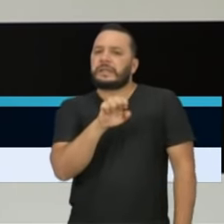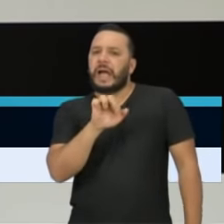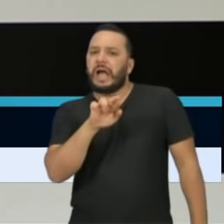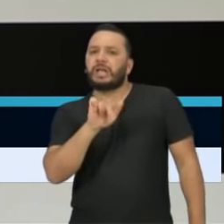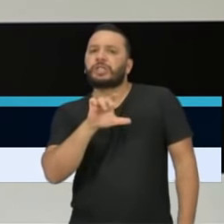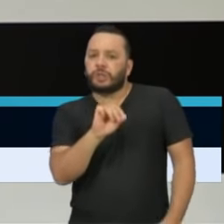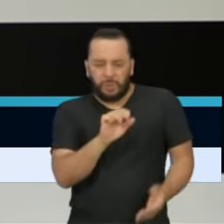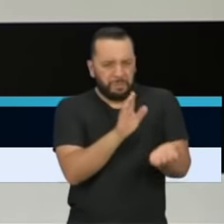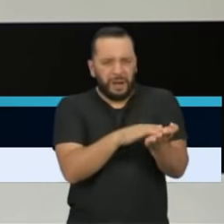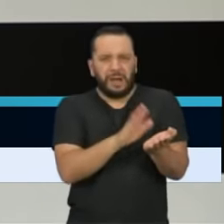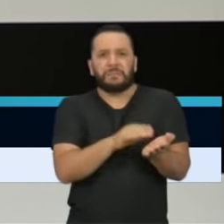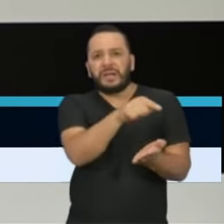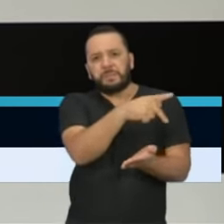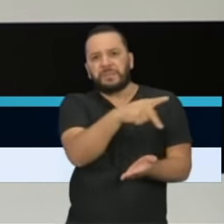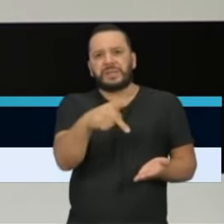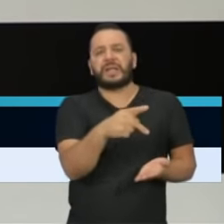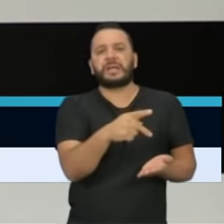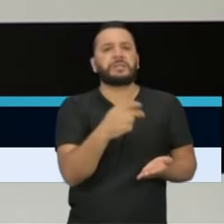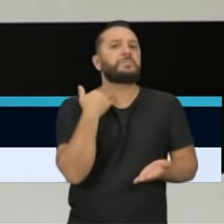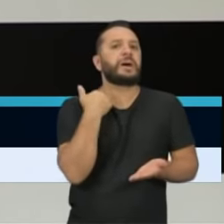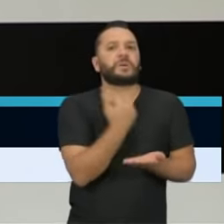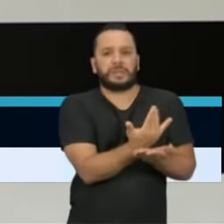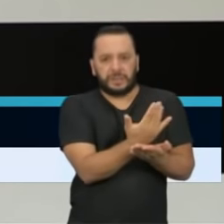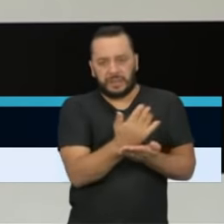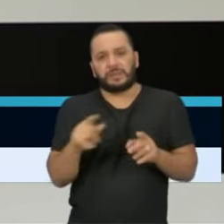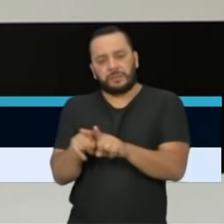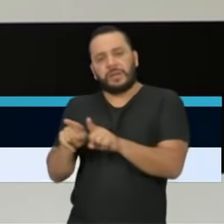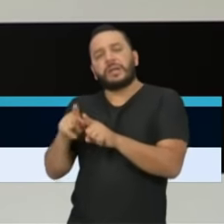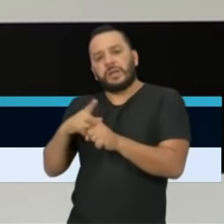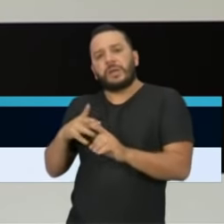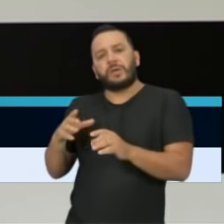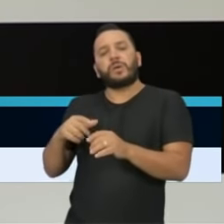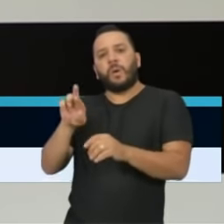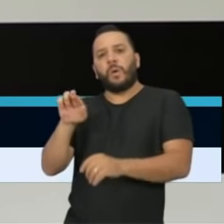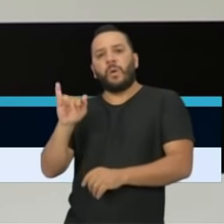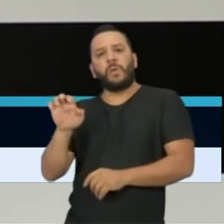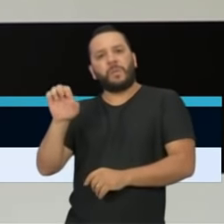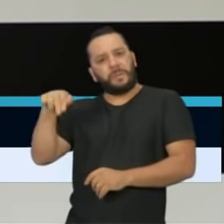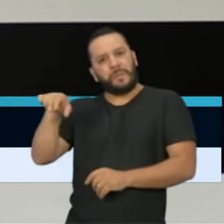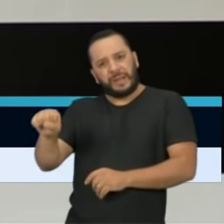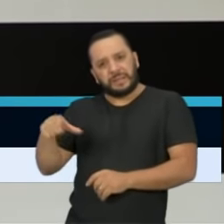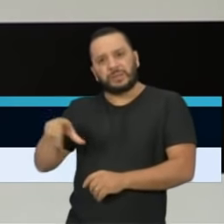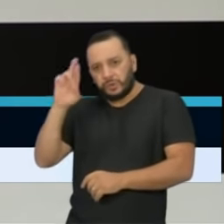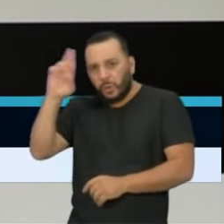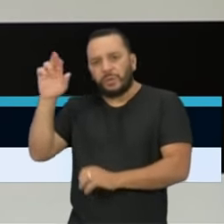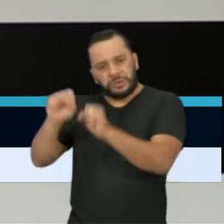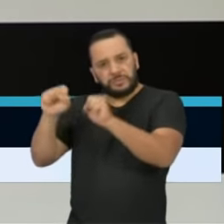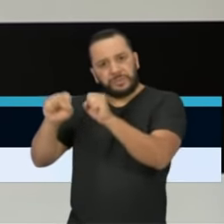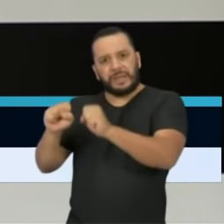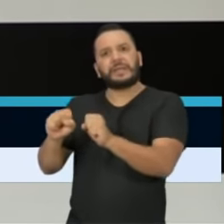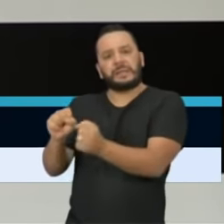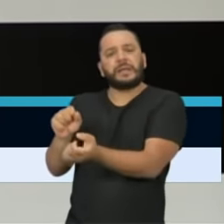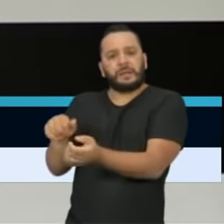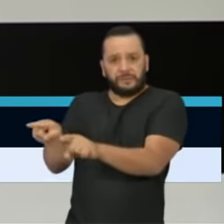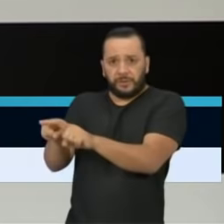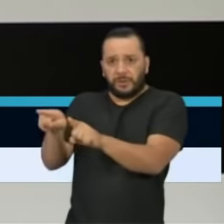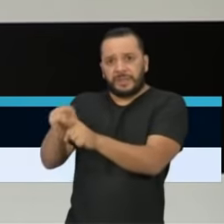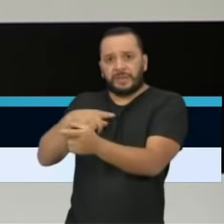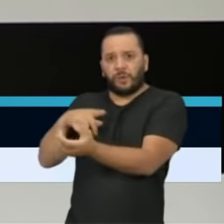ao Rubens Ometo, presidente do Grupo Cosan, os nossos cumprimentos e espero que outros dirigentes empresariais,